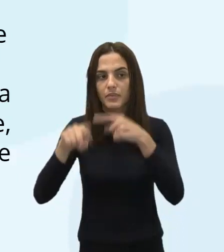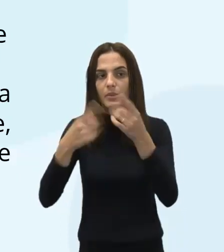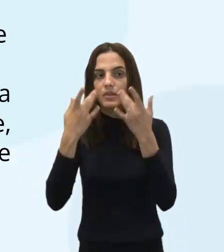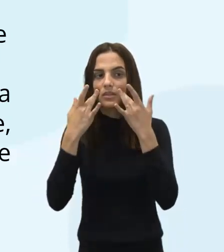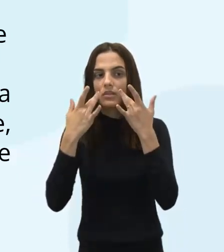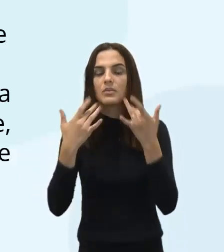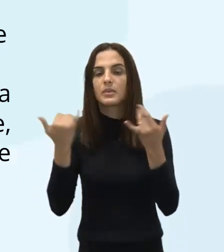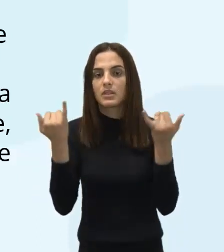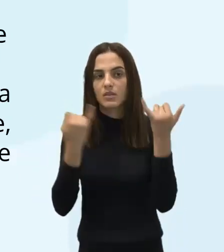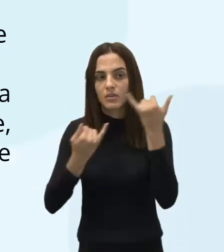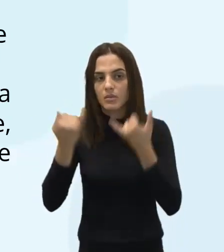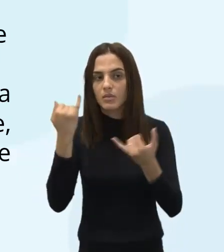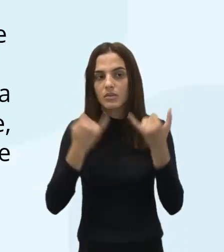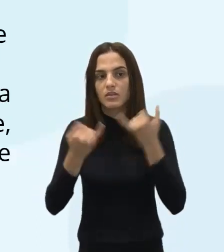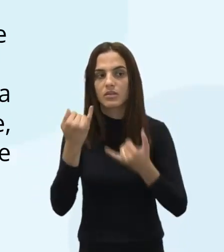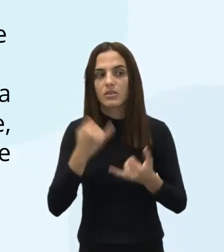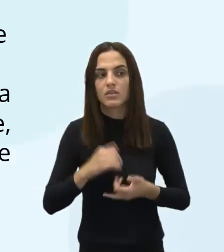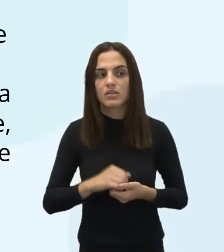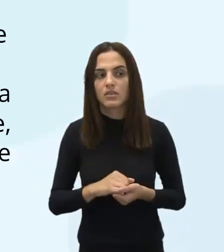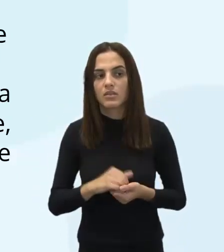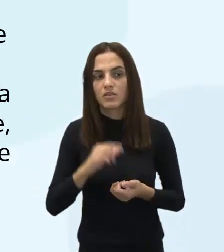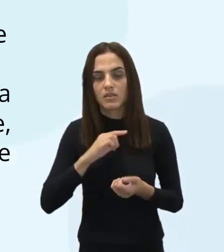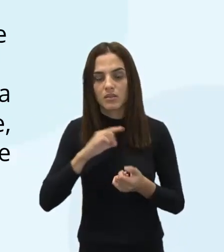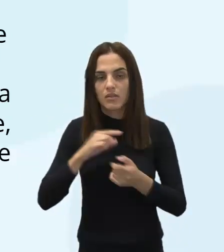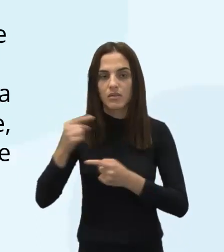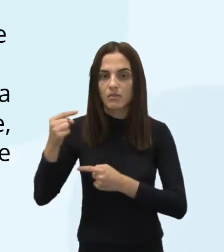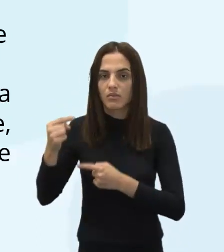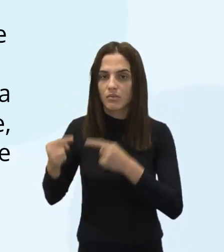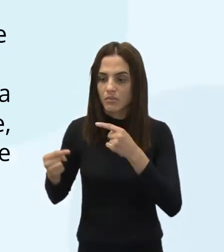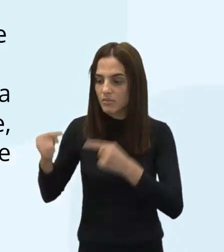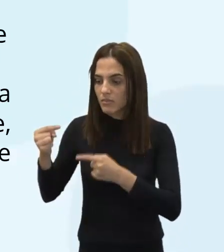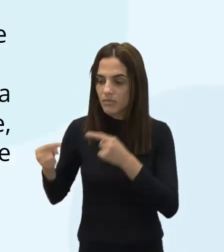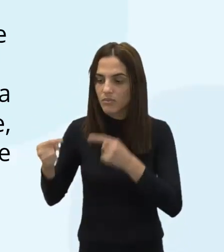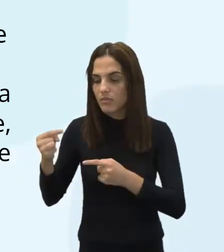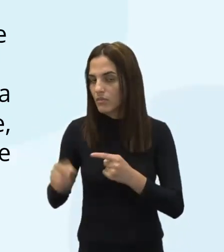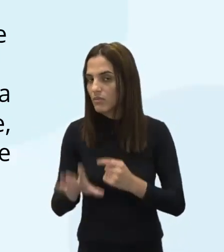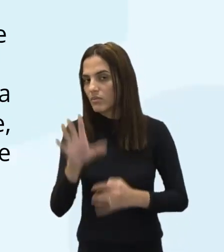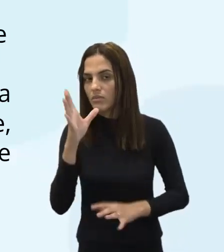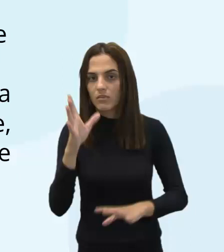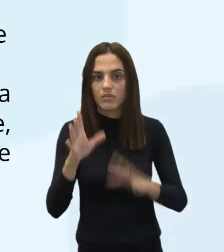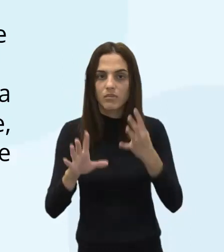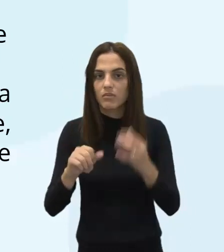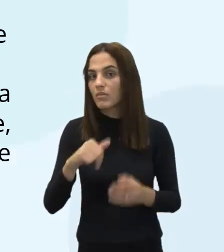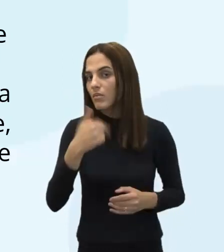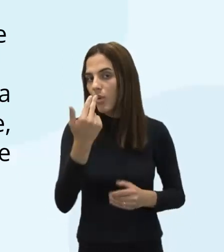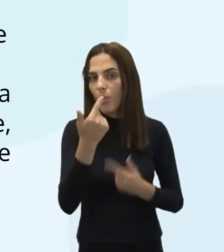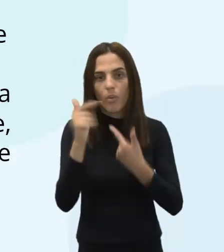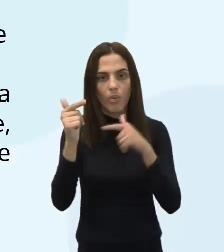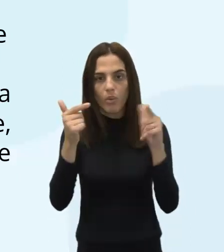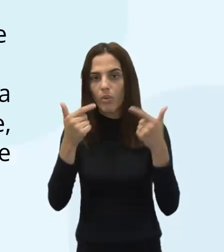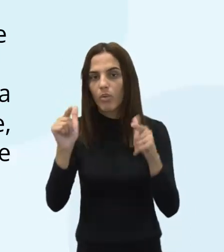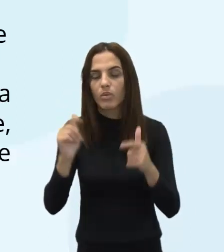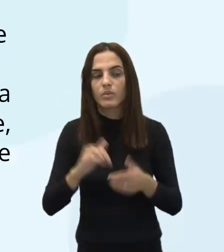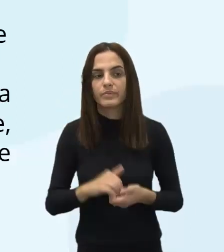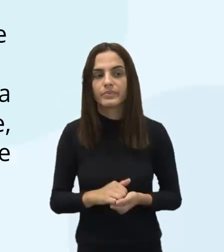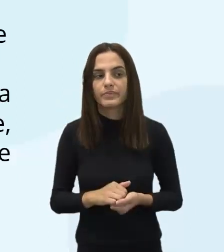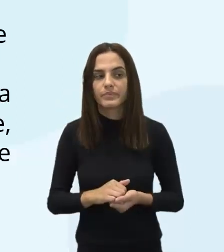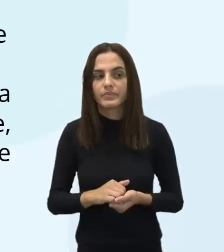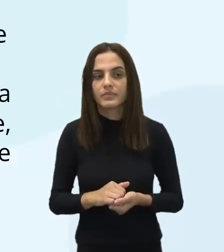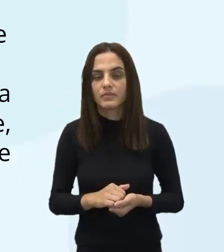das notícias que tragam, né, situações como essas ou ainda outras, tá? E vai